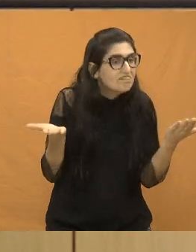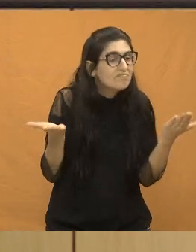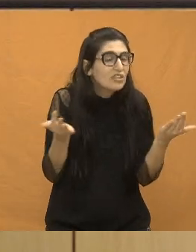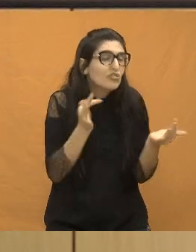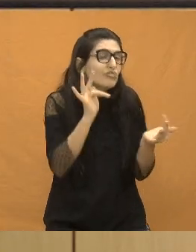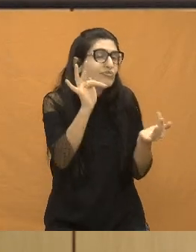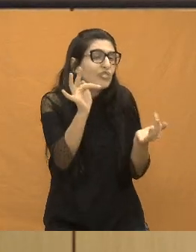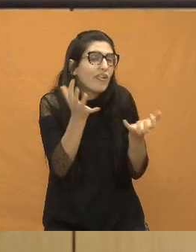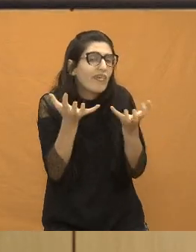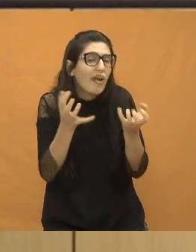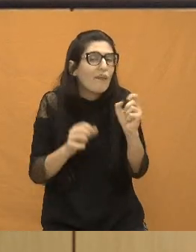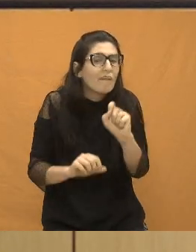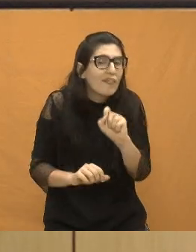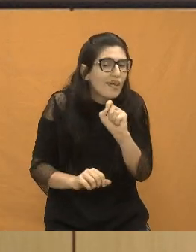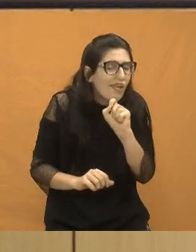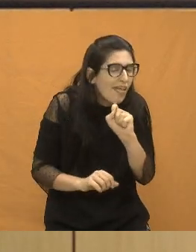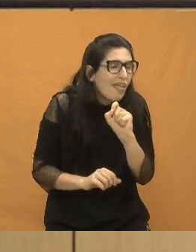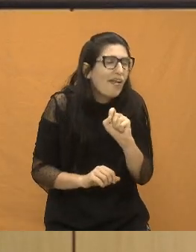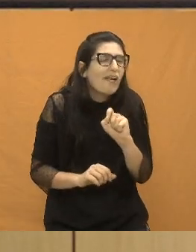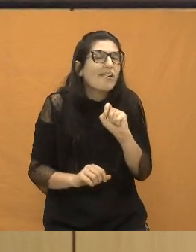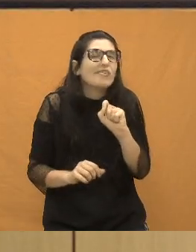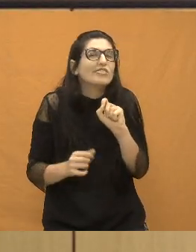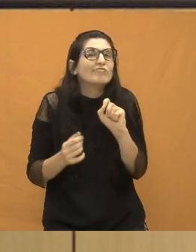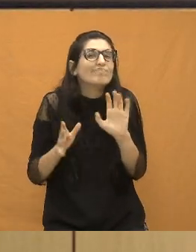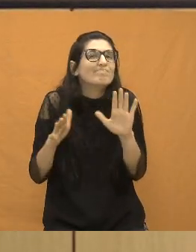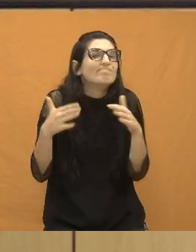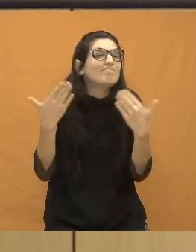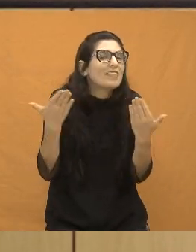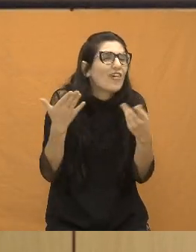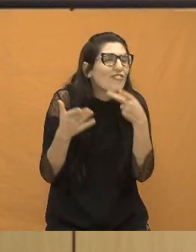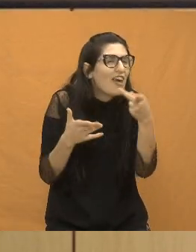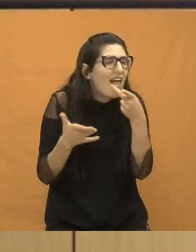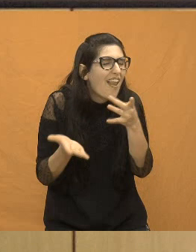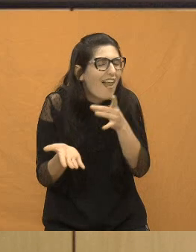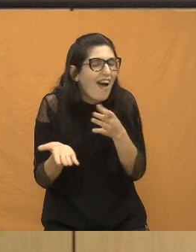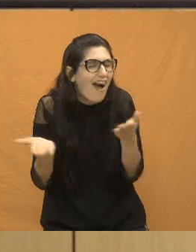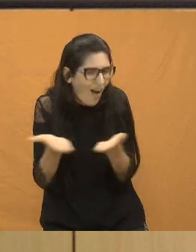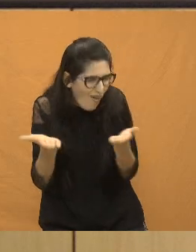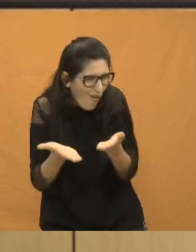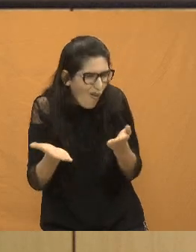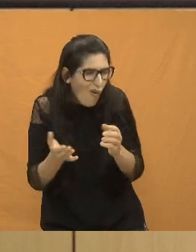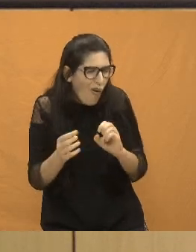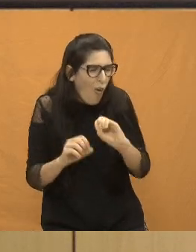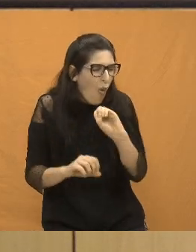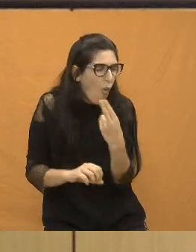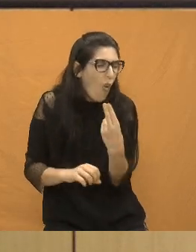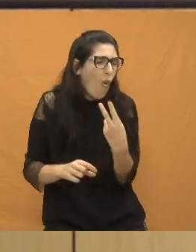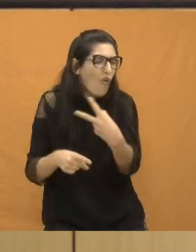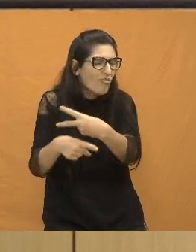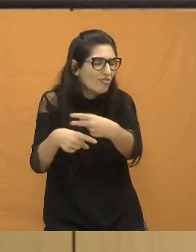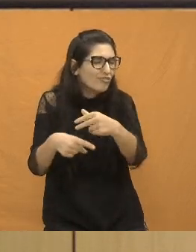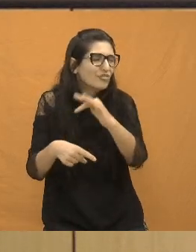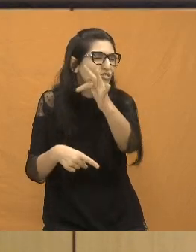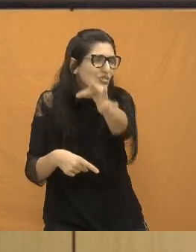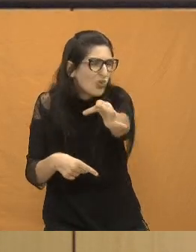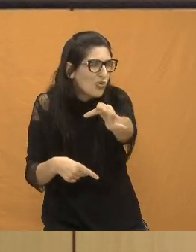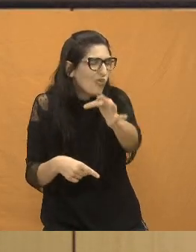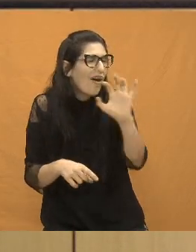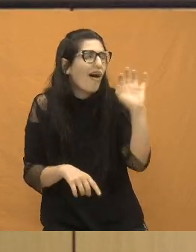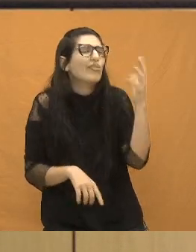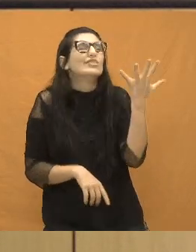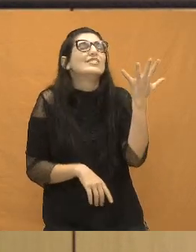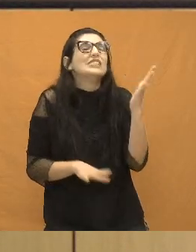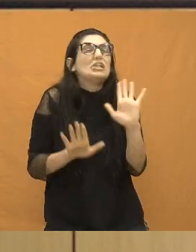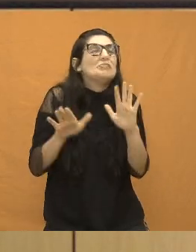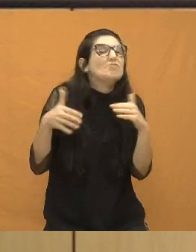Já jogaremos a toalha nesse momento ou ainda tem esperança que isso possa acontecer? Então, Arildo,